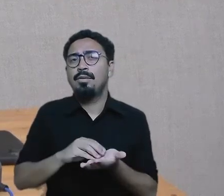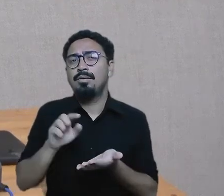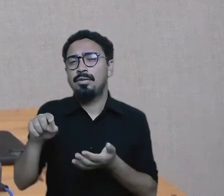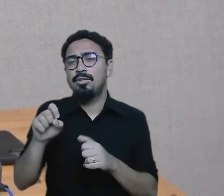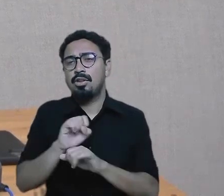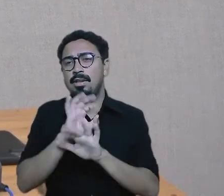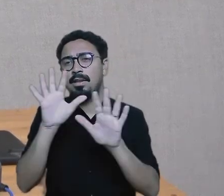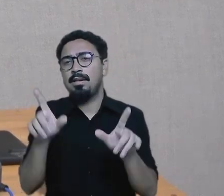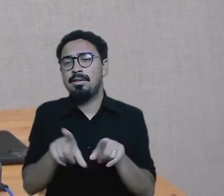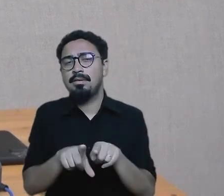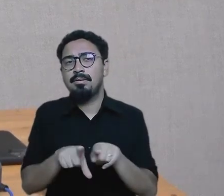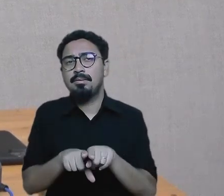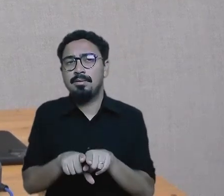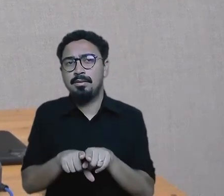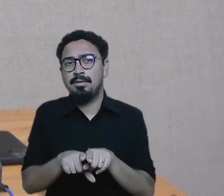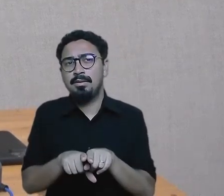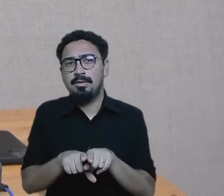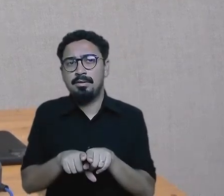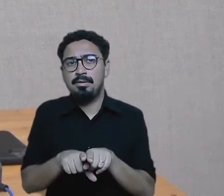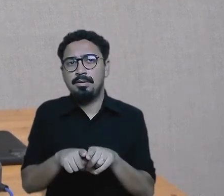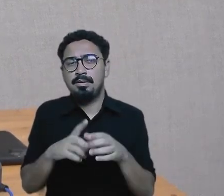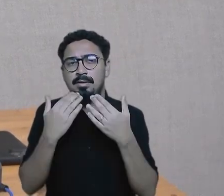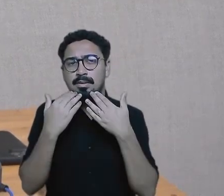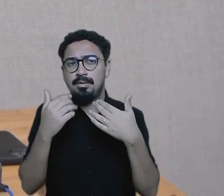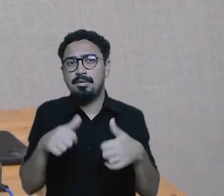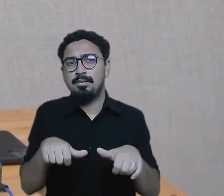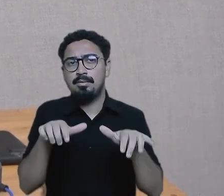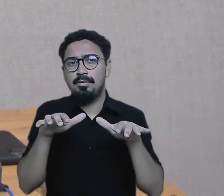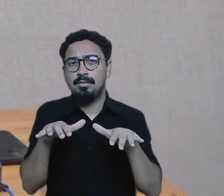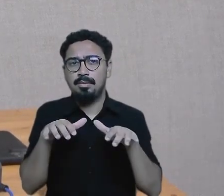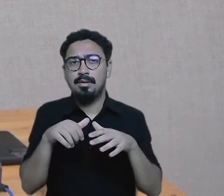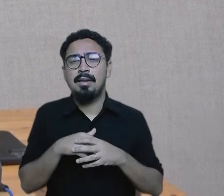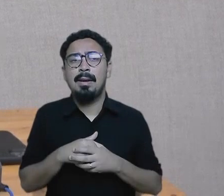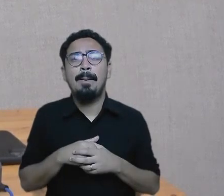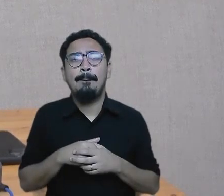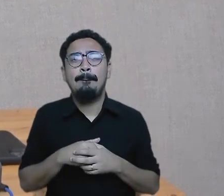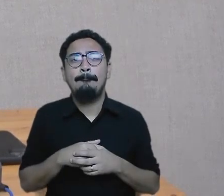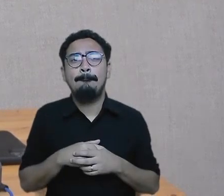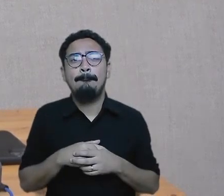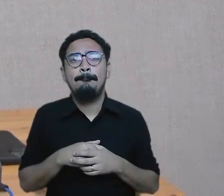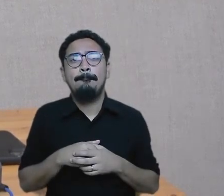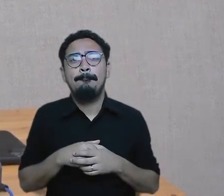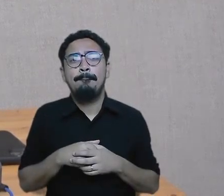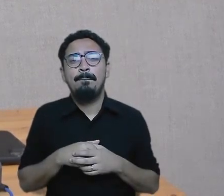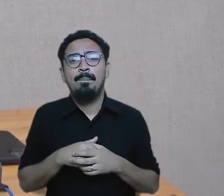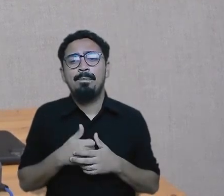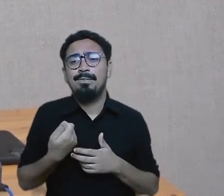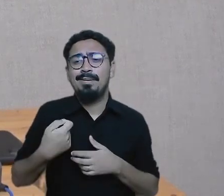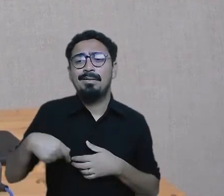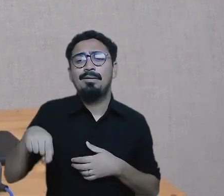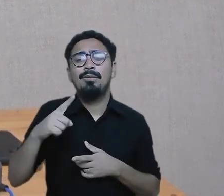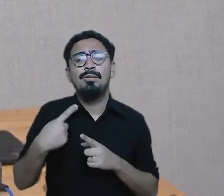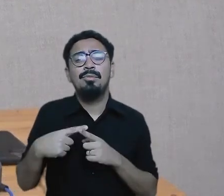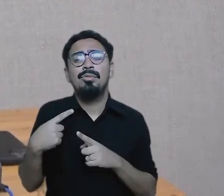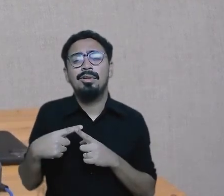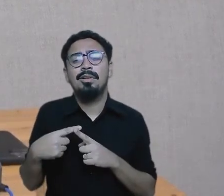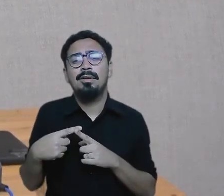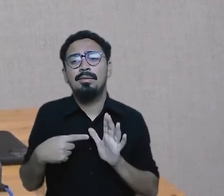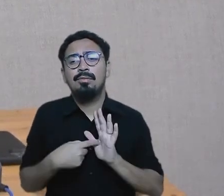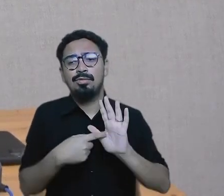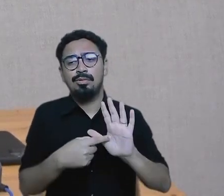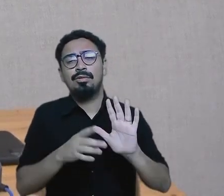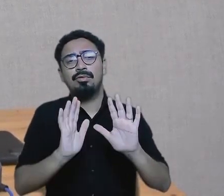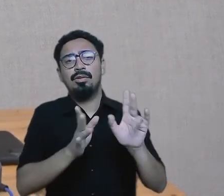que não que em relação à audiência que não que não se concorda em relação a isso porque foi colocado inclusive para a população